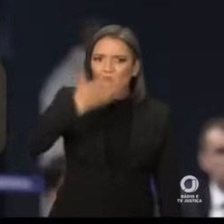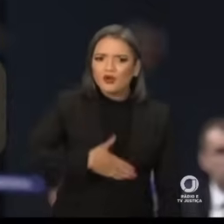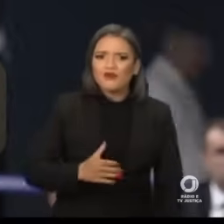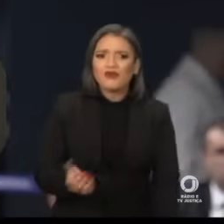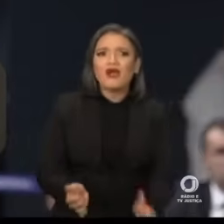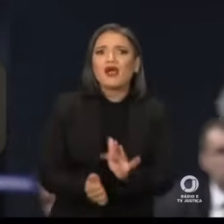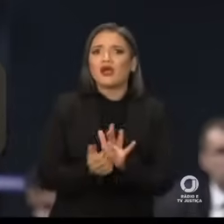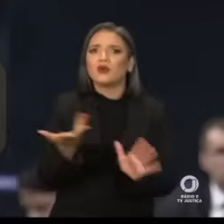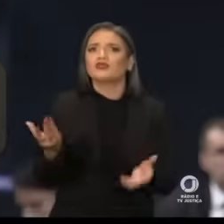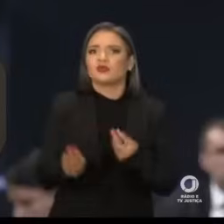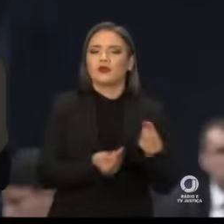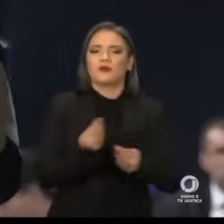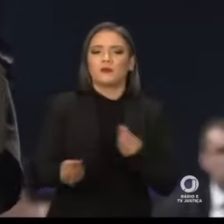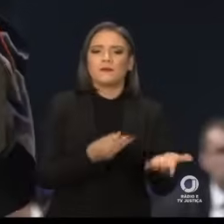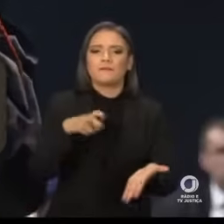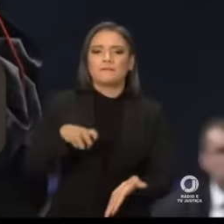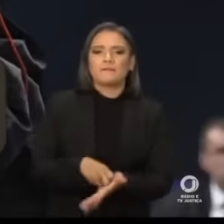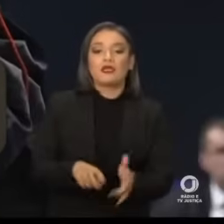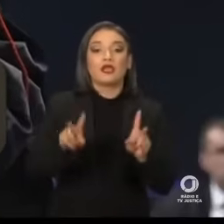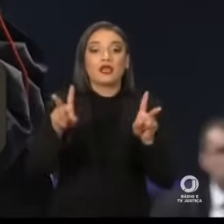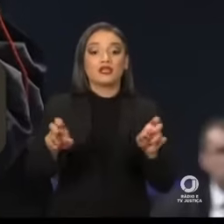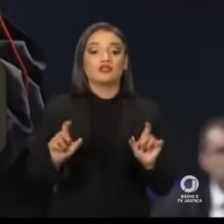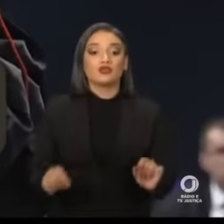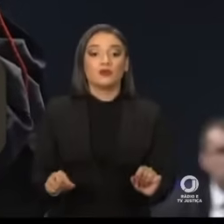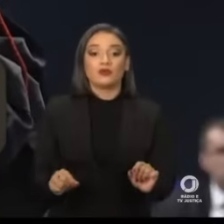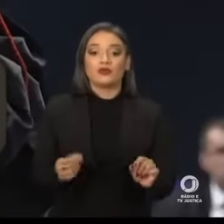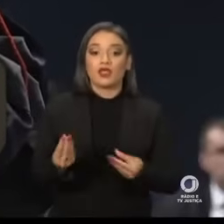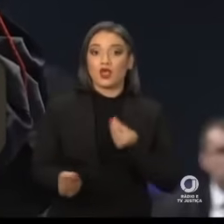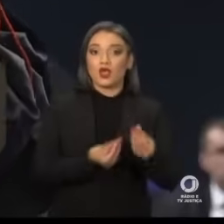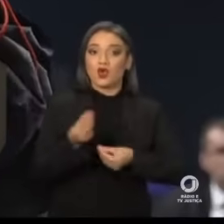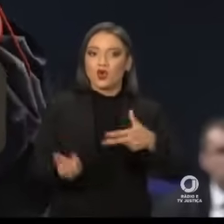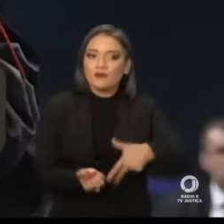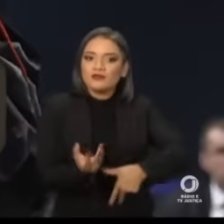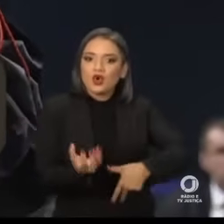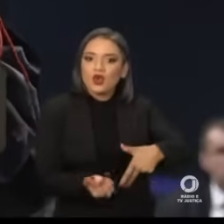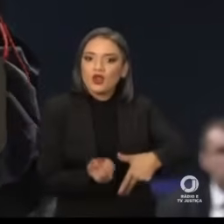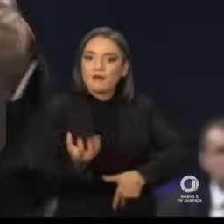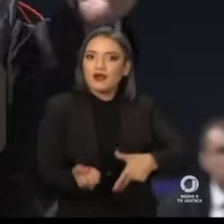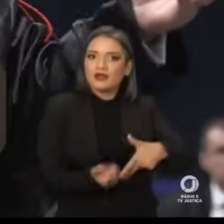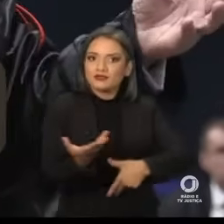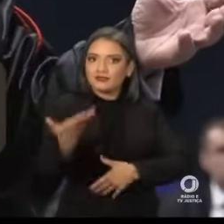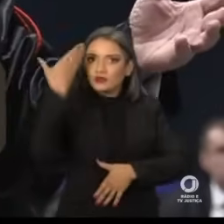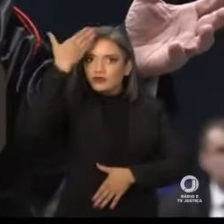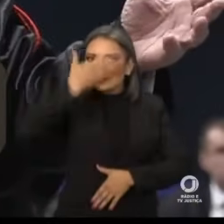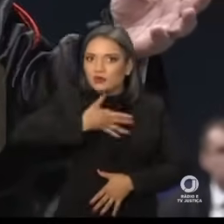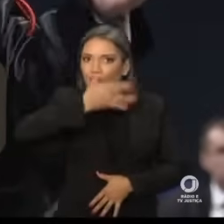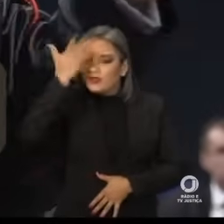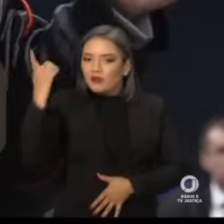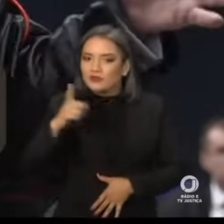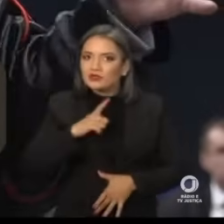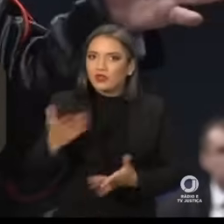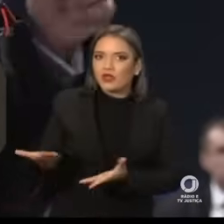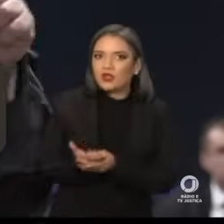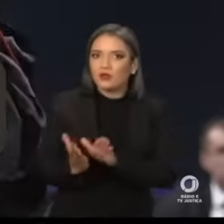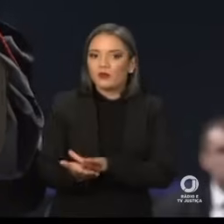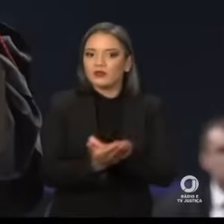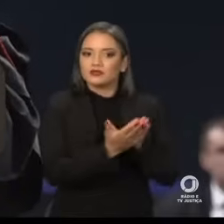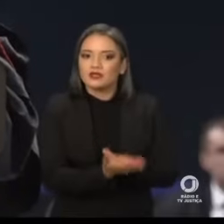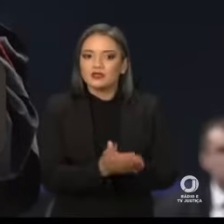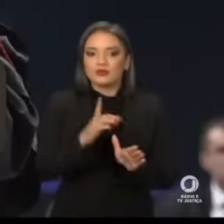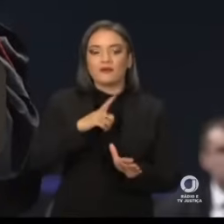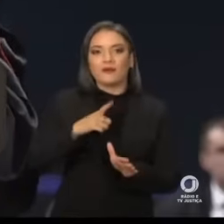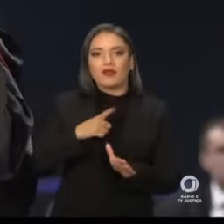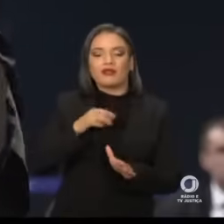pena é em relação à quantidade de colaboração das provas que o colaborador traz para os autos para sustentar uma eventual